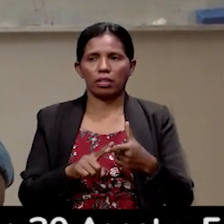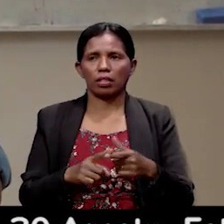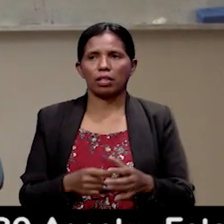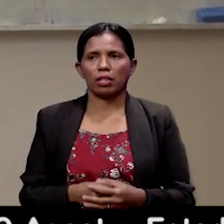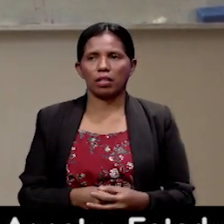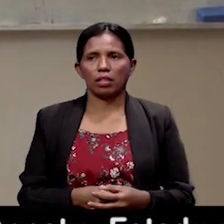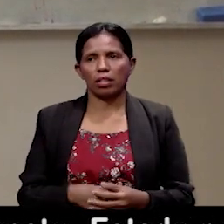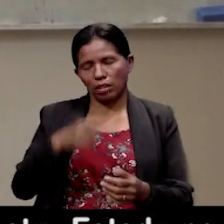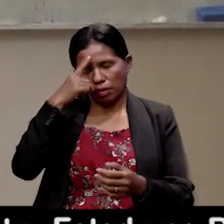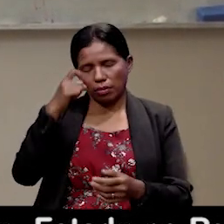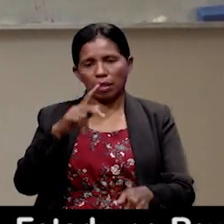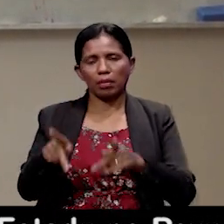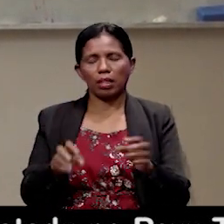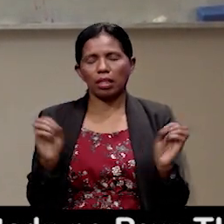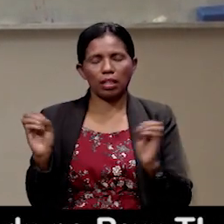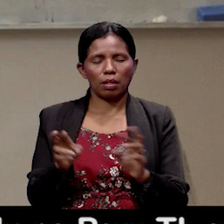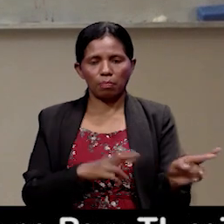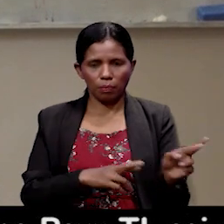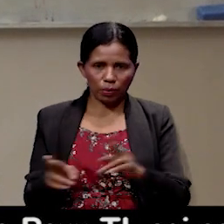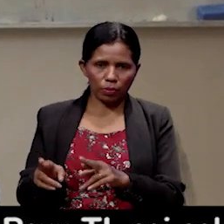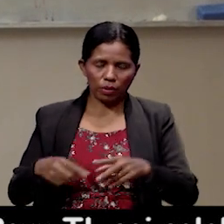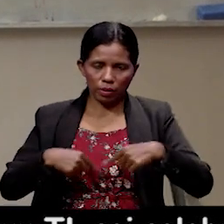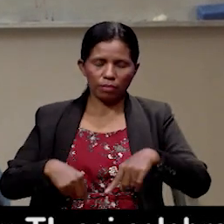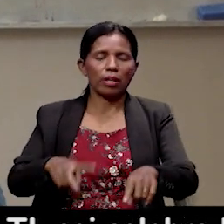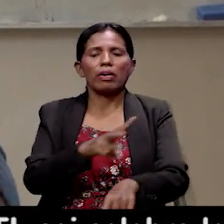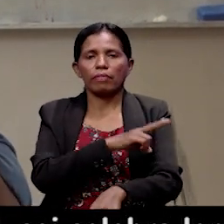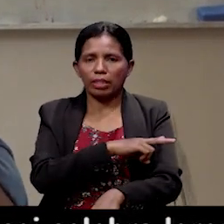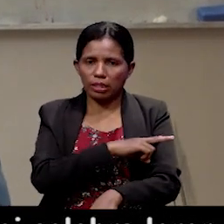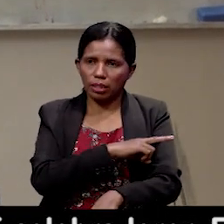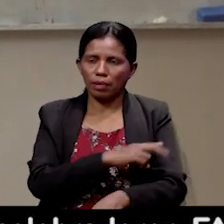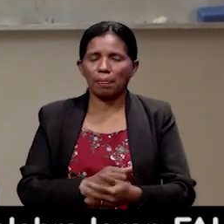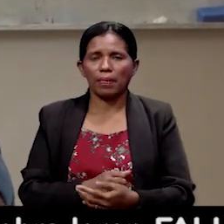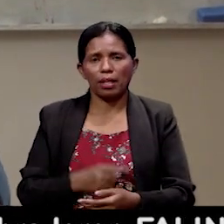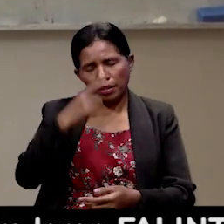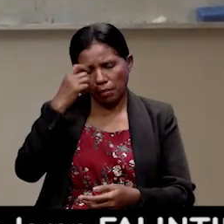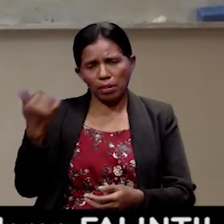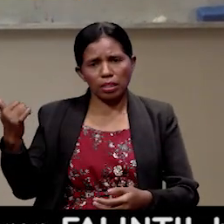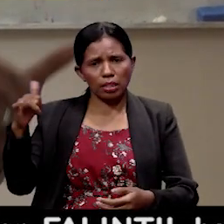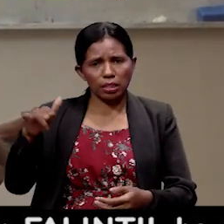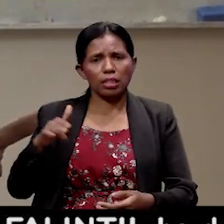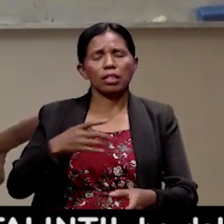de maneira lá pronto a tu ba vacina, gato, tama nihe direito a tu determina.